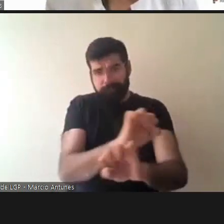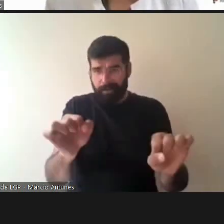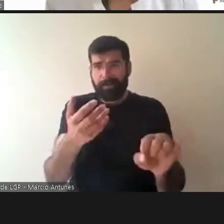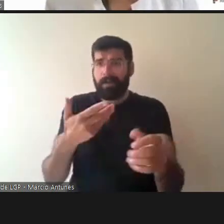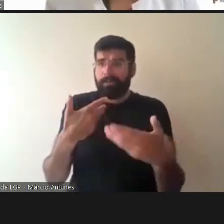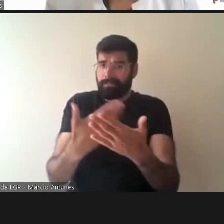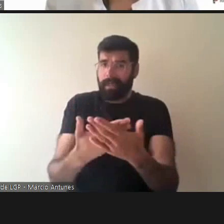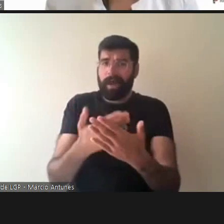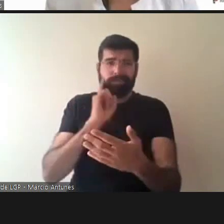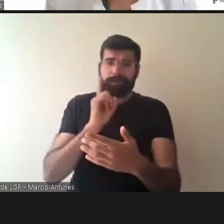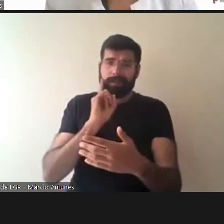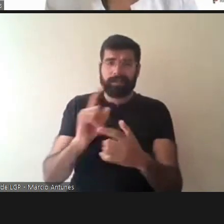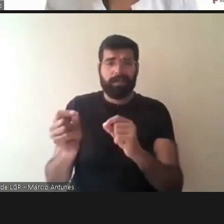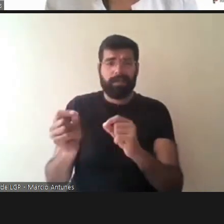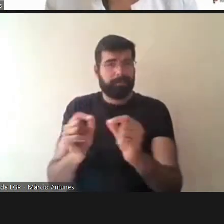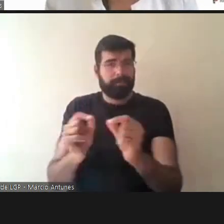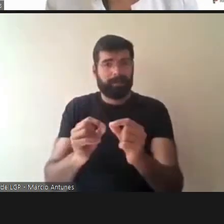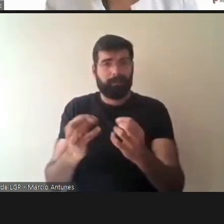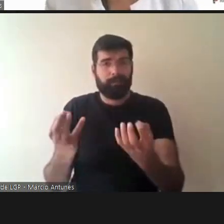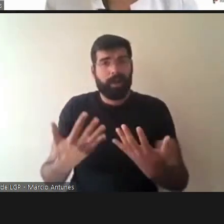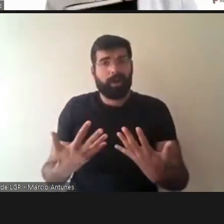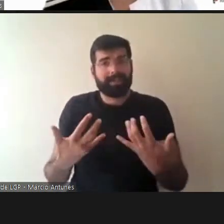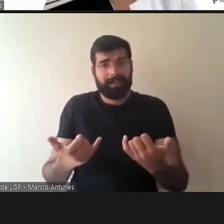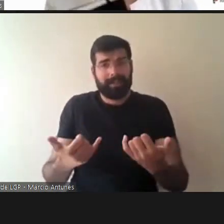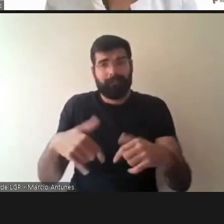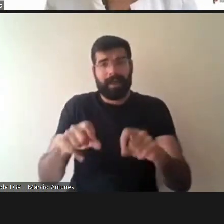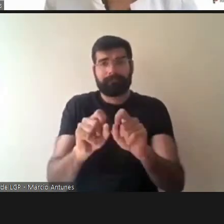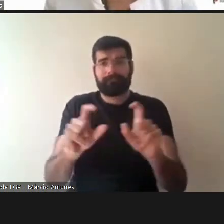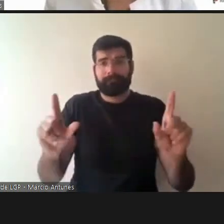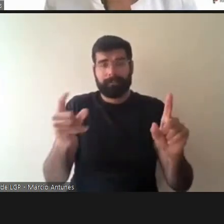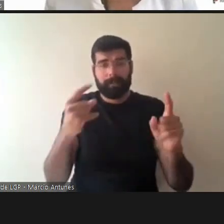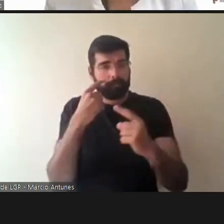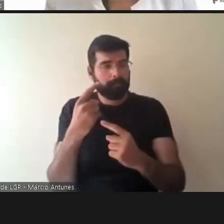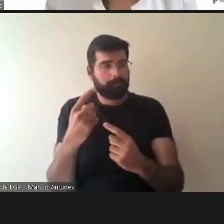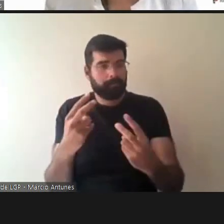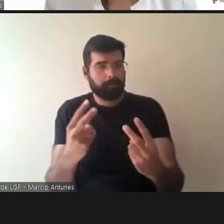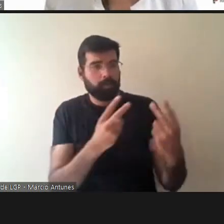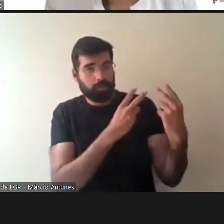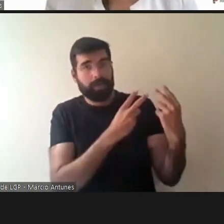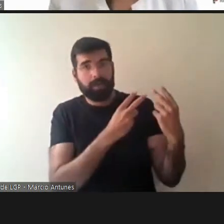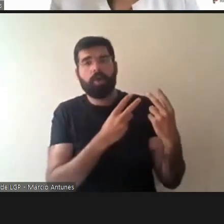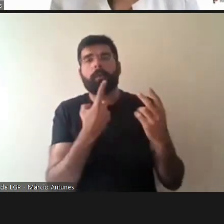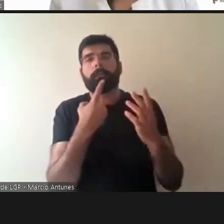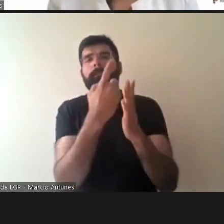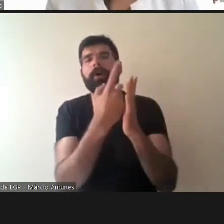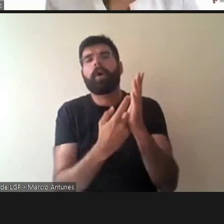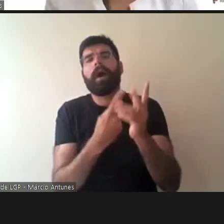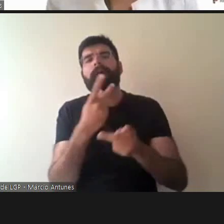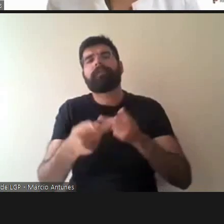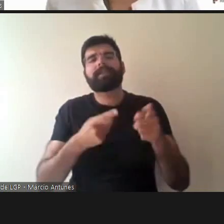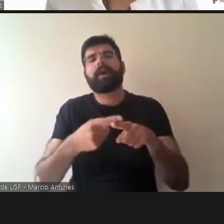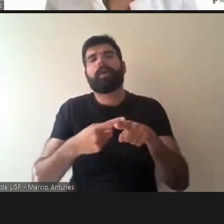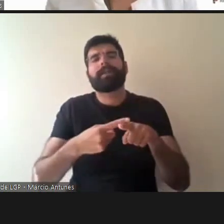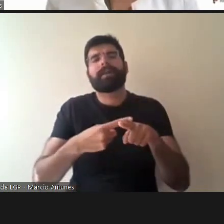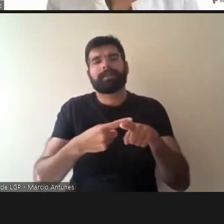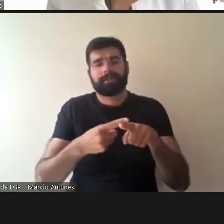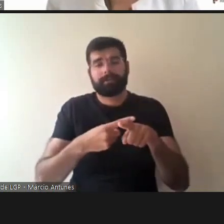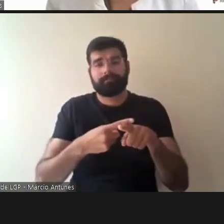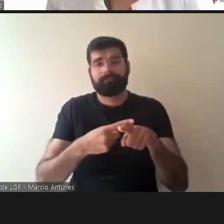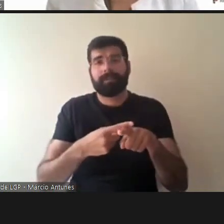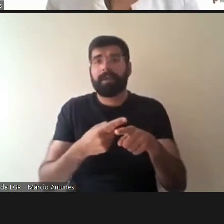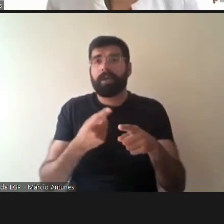debate. Vamos agora partilhar na tela um inquérito de avaliação do interesse desta conferência.